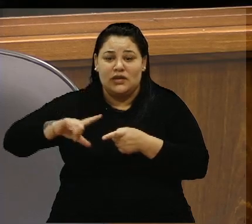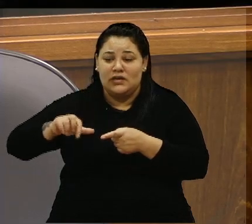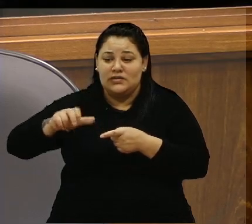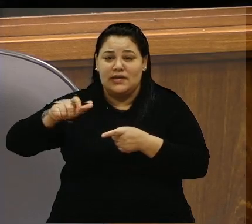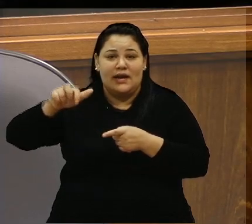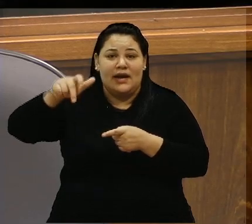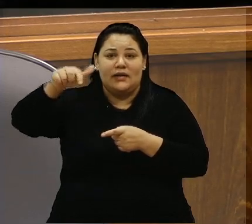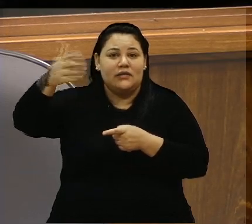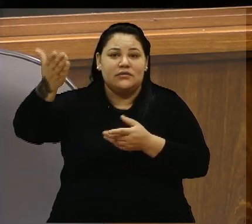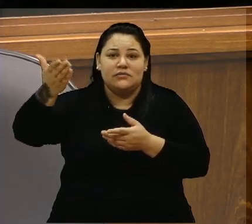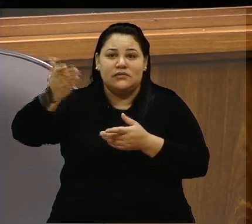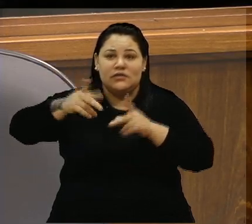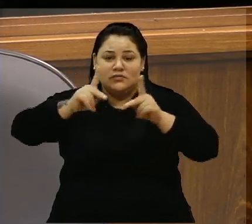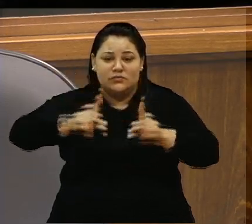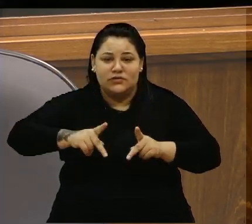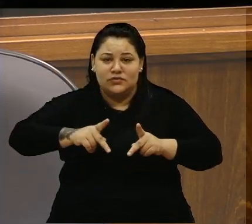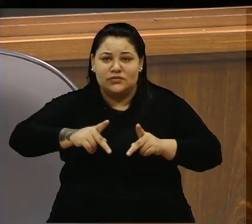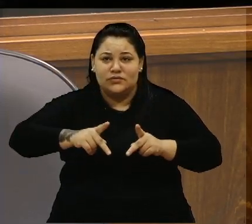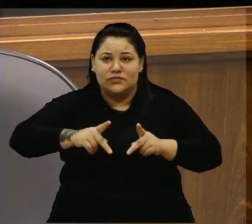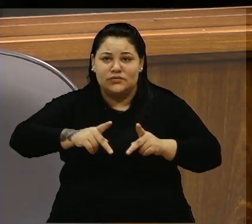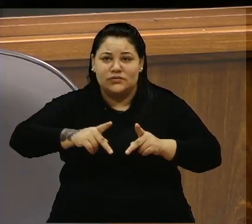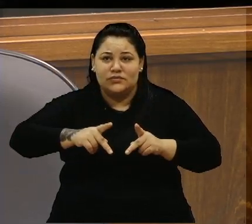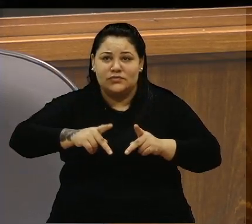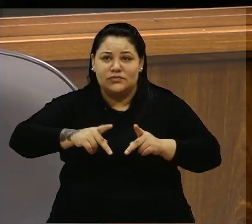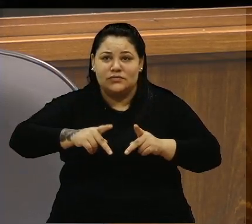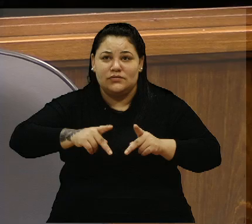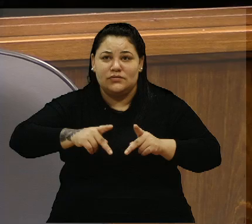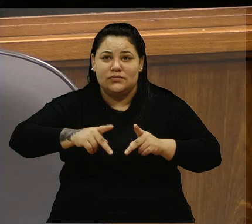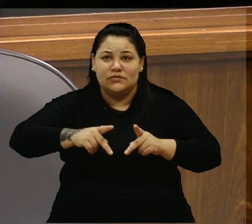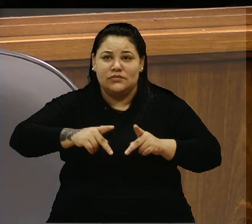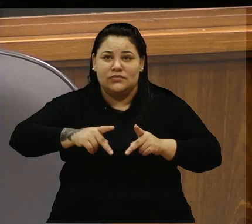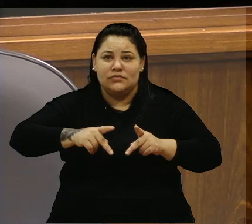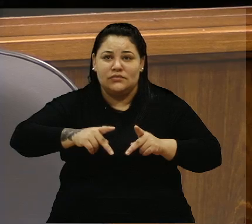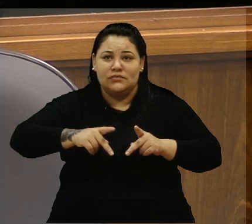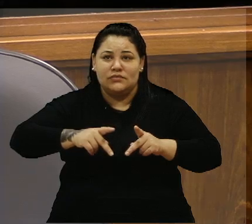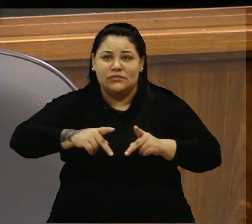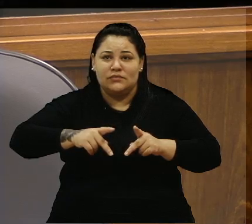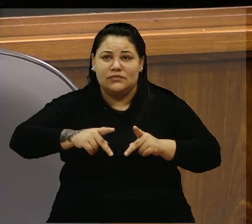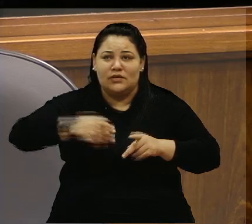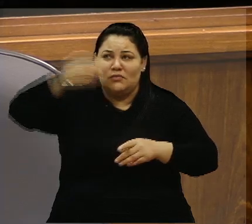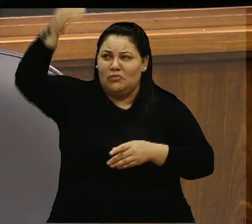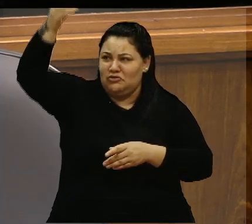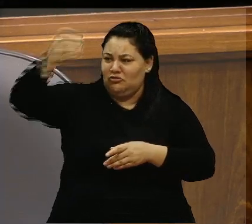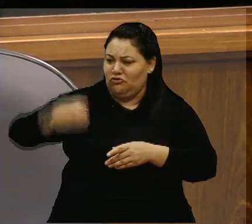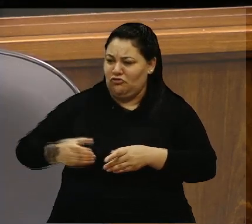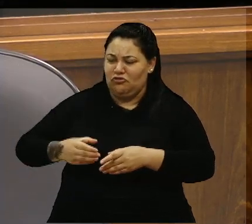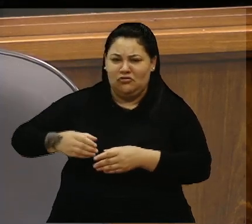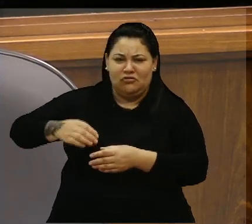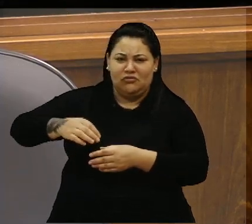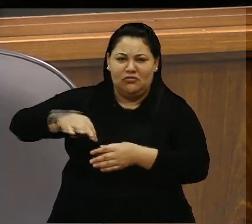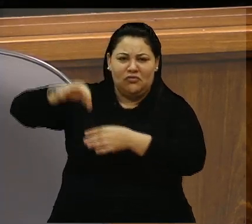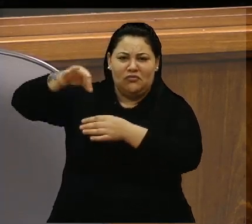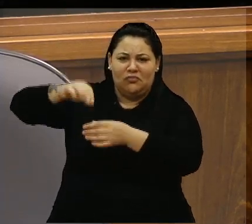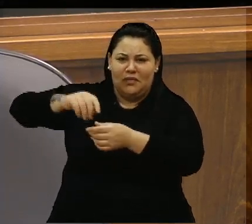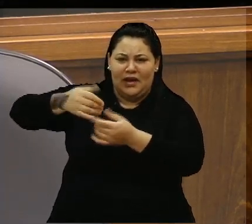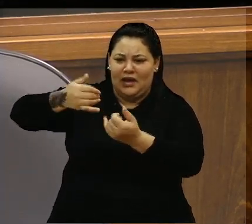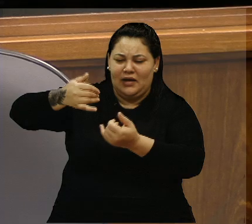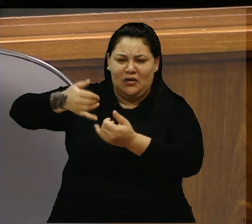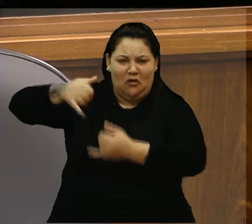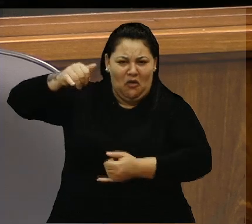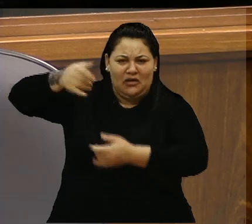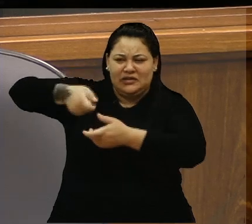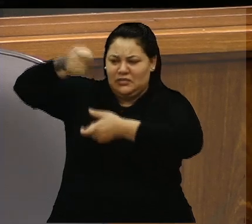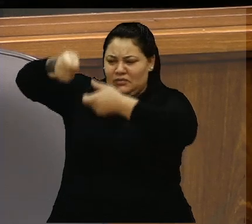pessoas passam as fichas, as receitas por um potinho amarrado numa corda da parte de cima para a parte de baixo, de